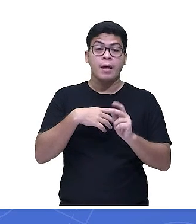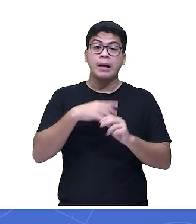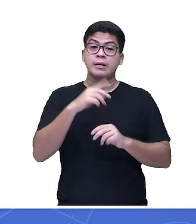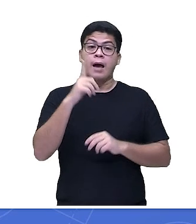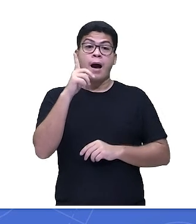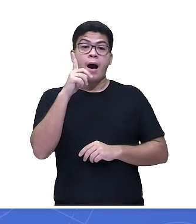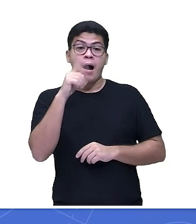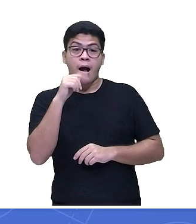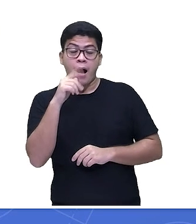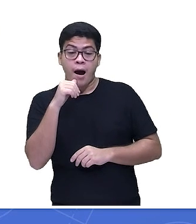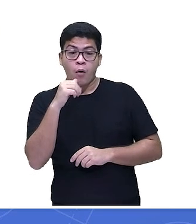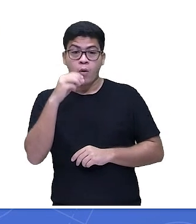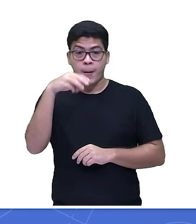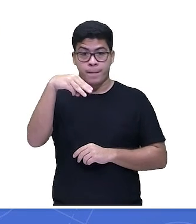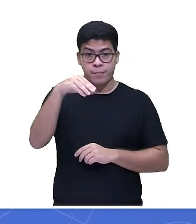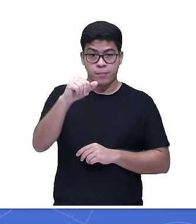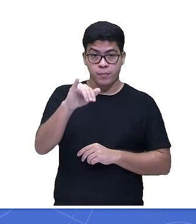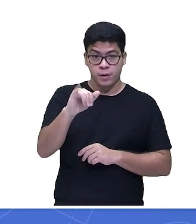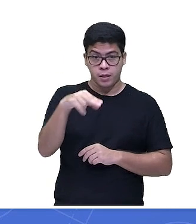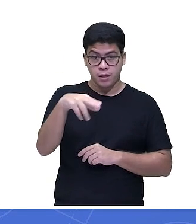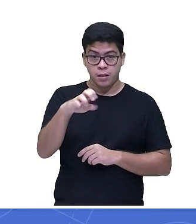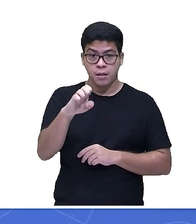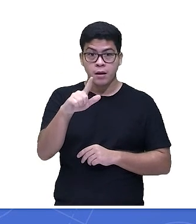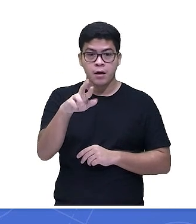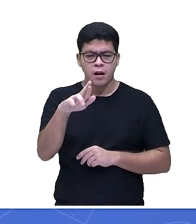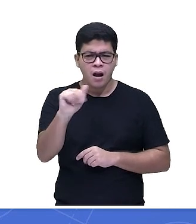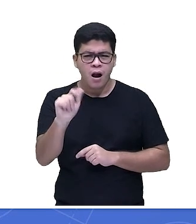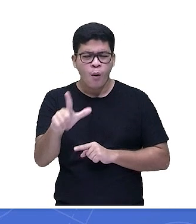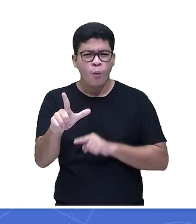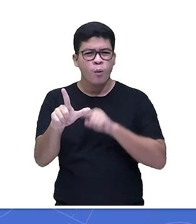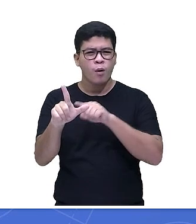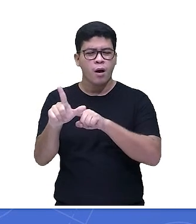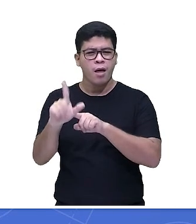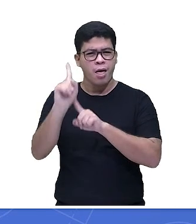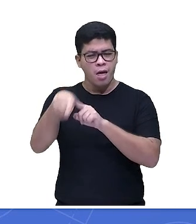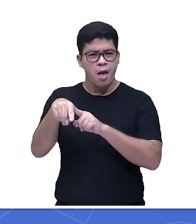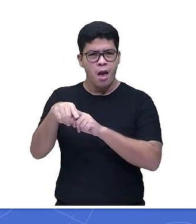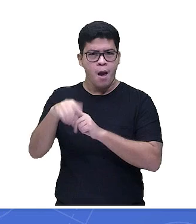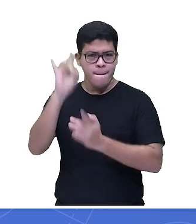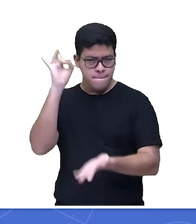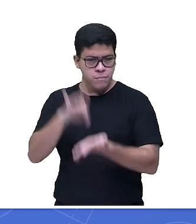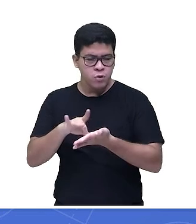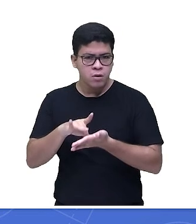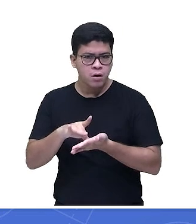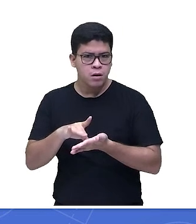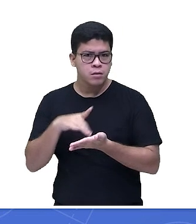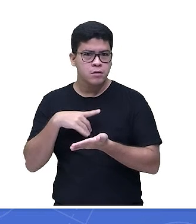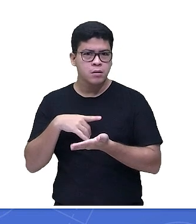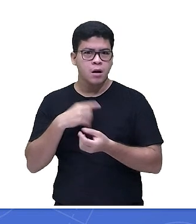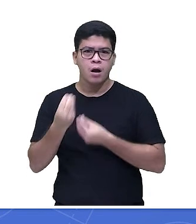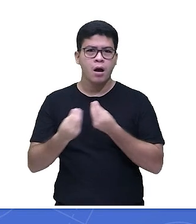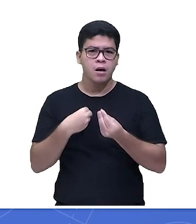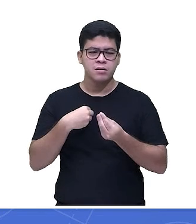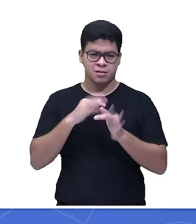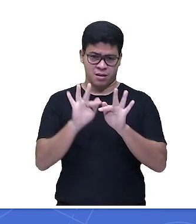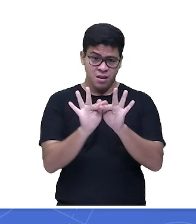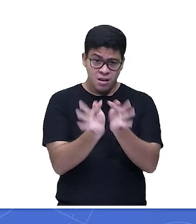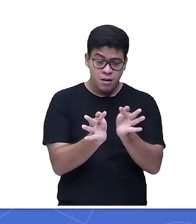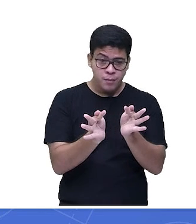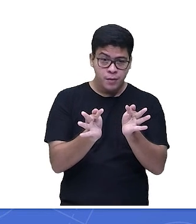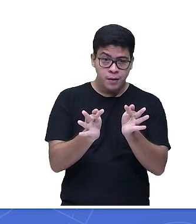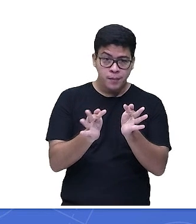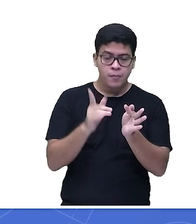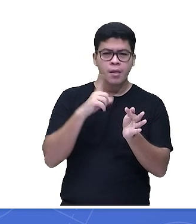quer saber qual é a classificação da água mineral. É substância pura? Não. É substância simples? Também